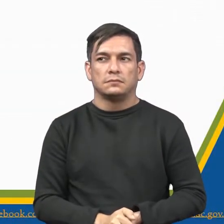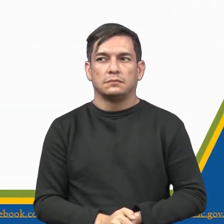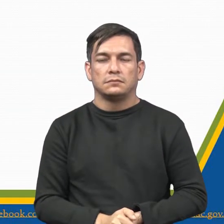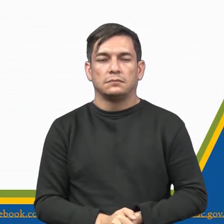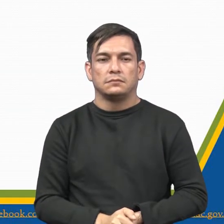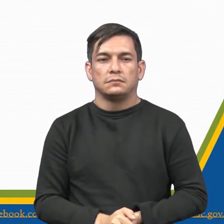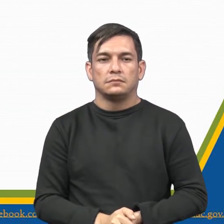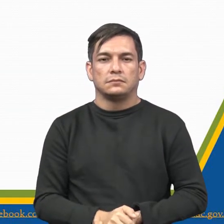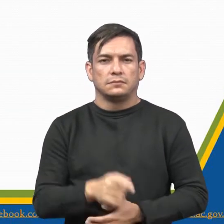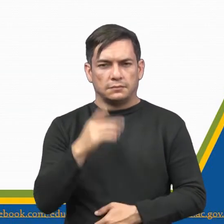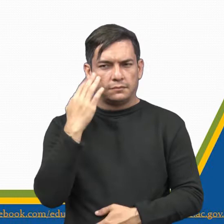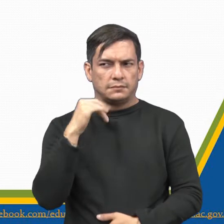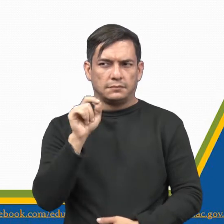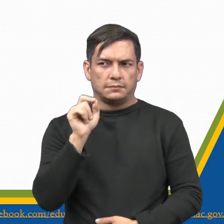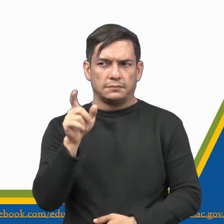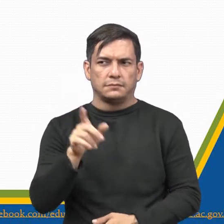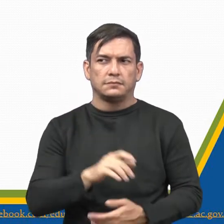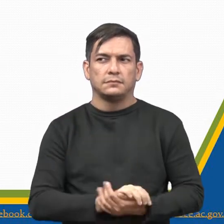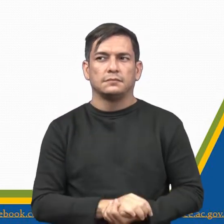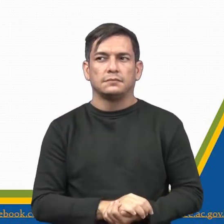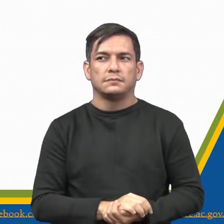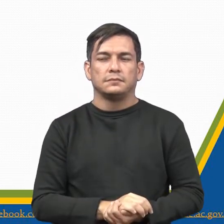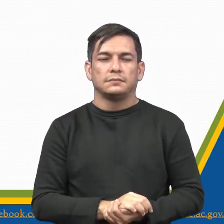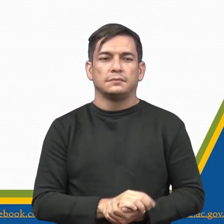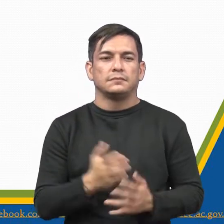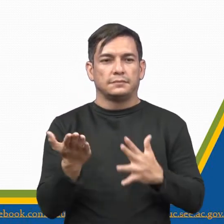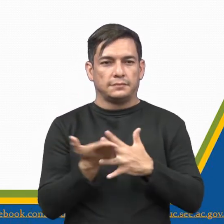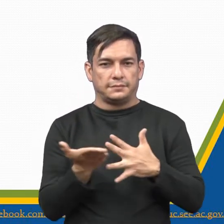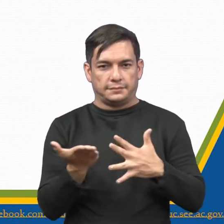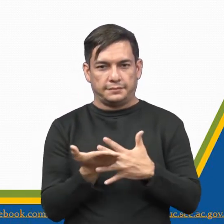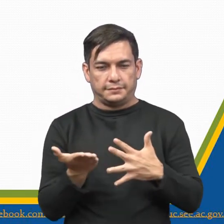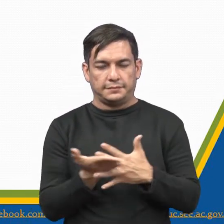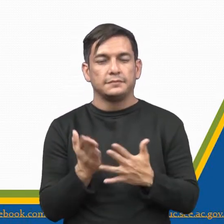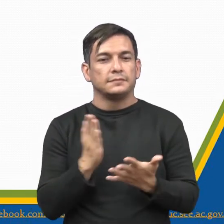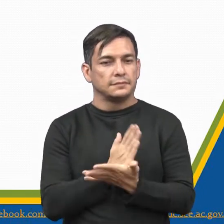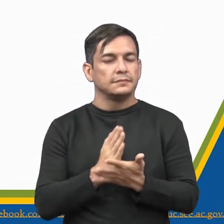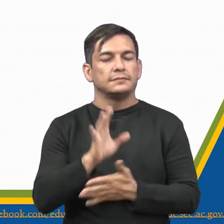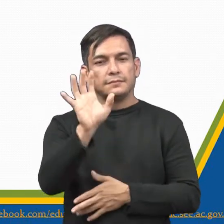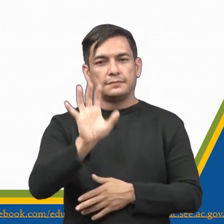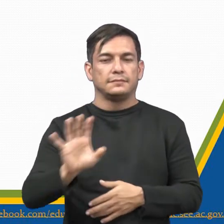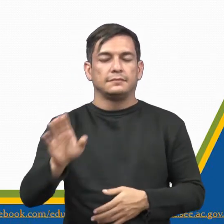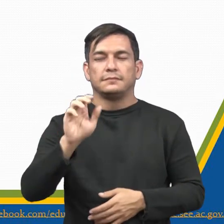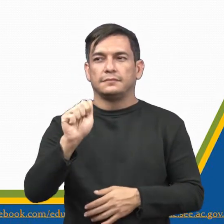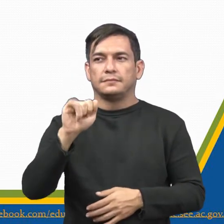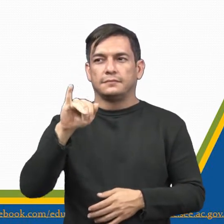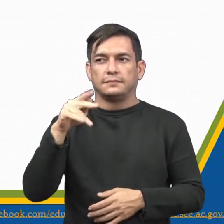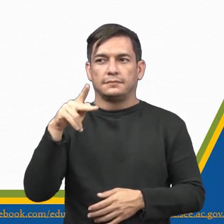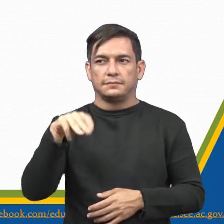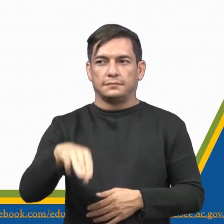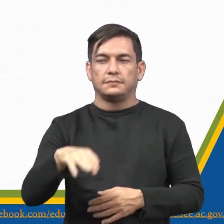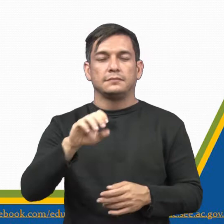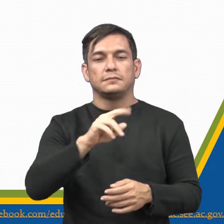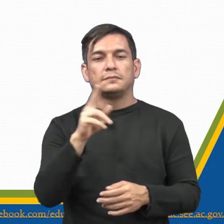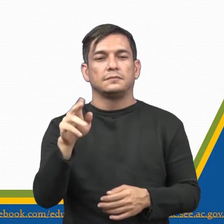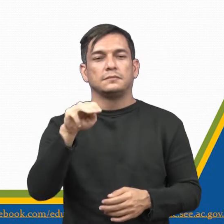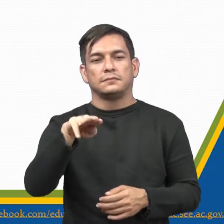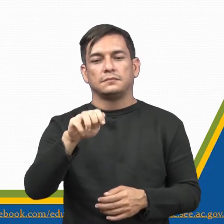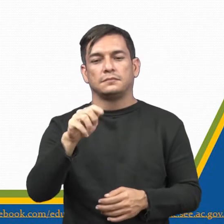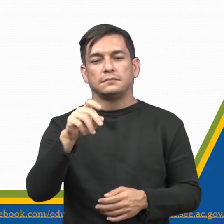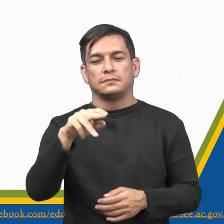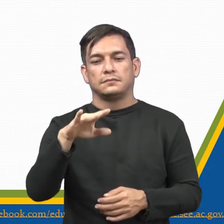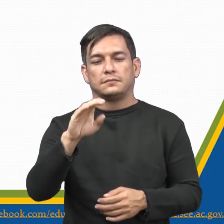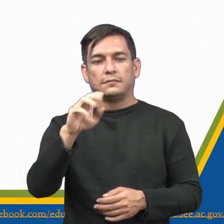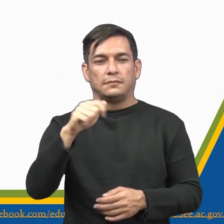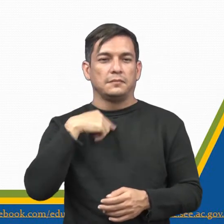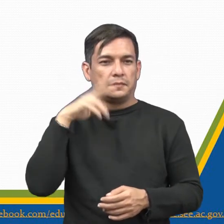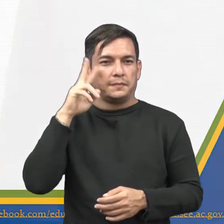Aí, ó, vocês sabem qual que é isso? É a macaxeira. Algumas regiões é chamado de aipim ou mandioca. Eu